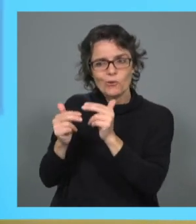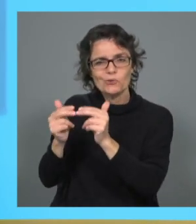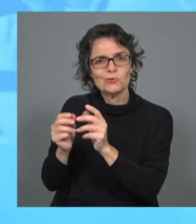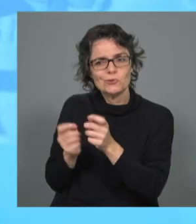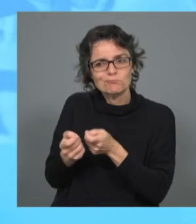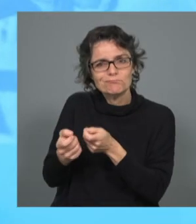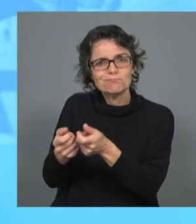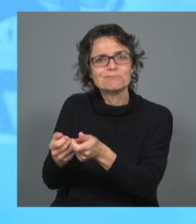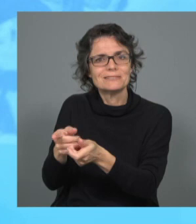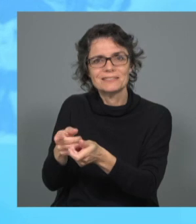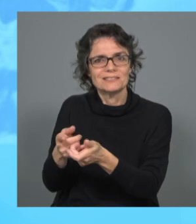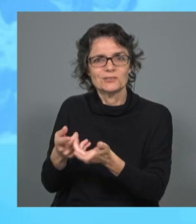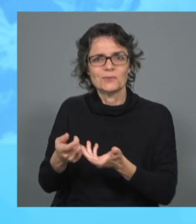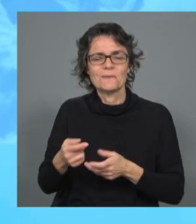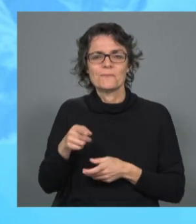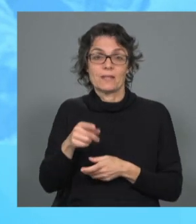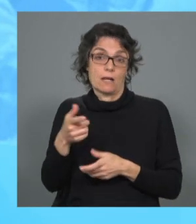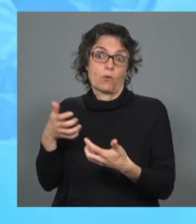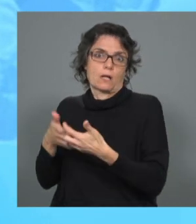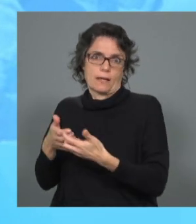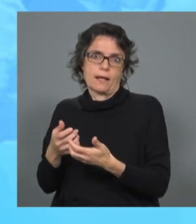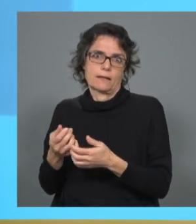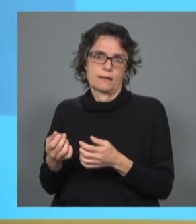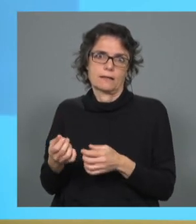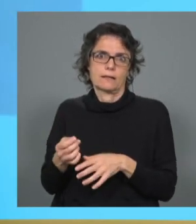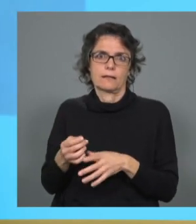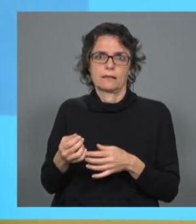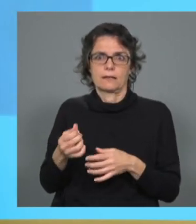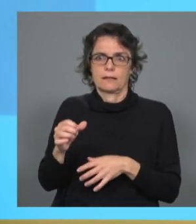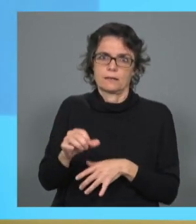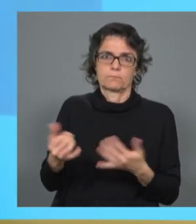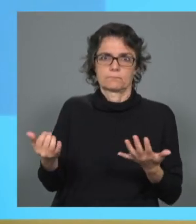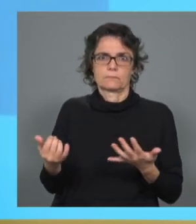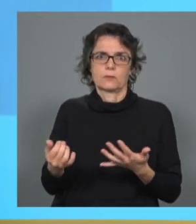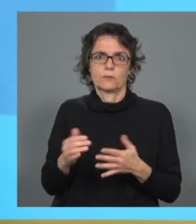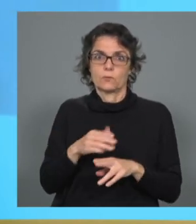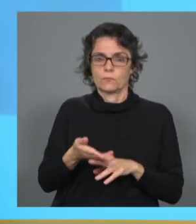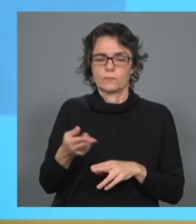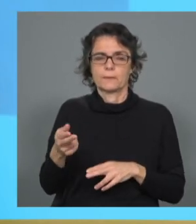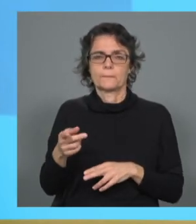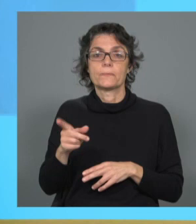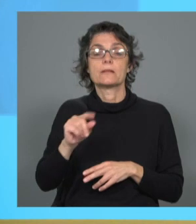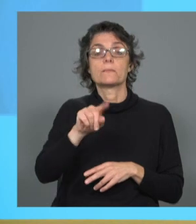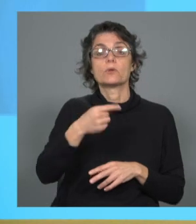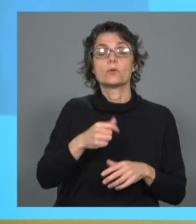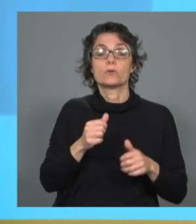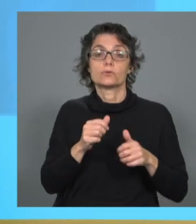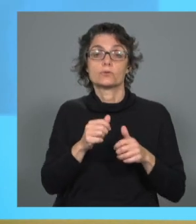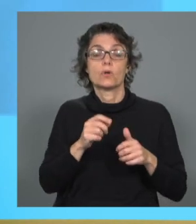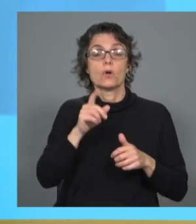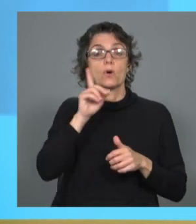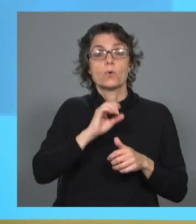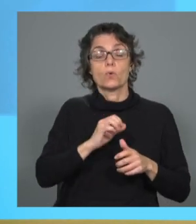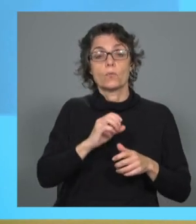assim, nesta de guerra, ainda mais, não é? E o facto de termos connosco a Oksana, que era uma ucraniana, que foi connosco